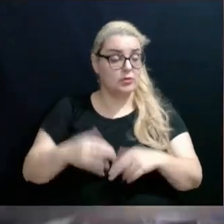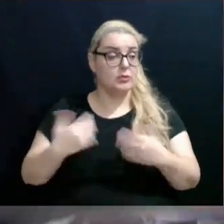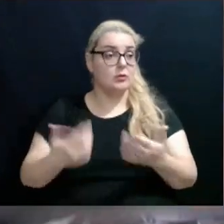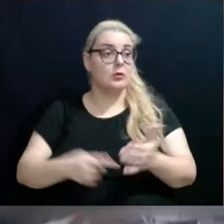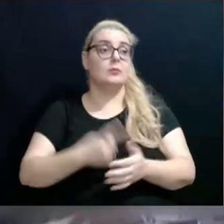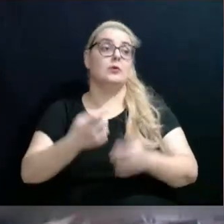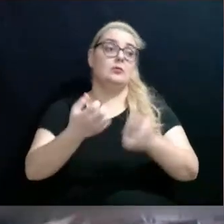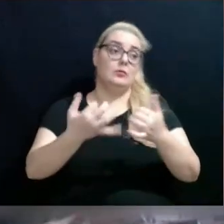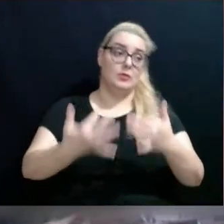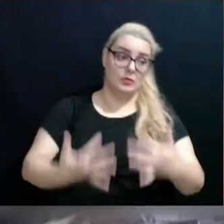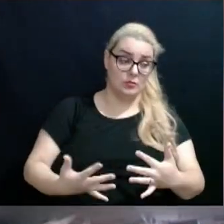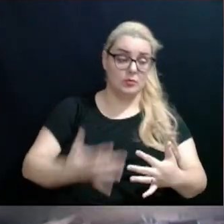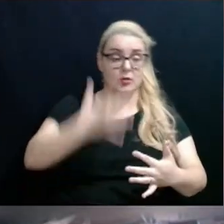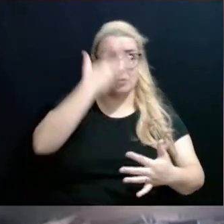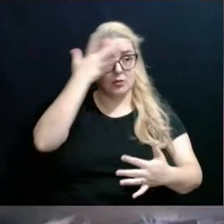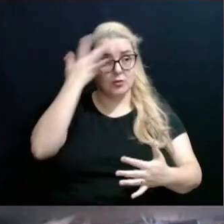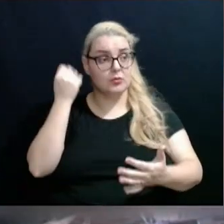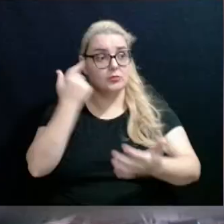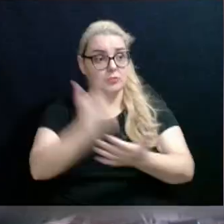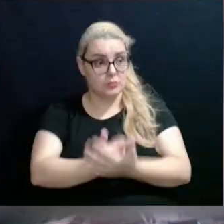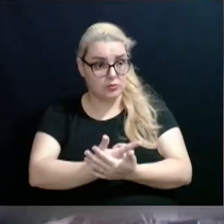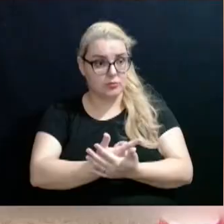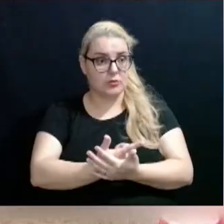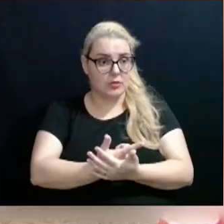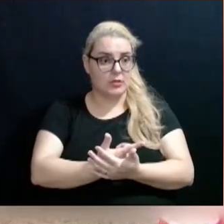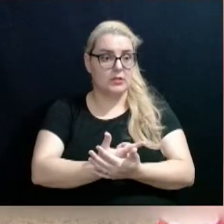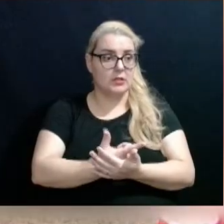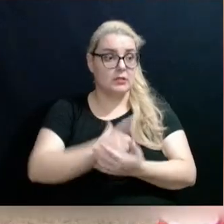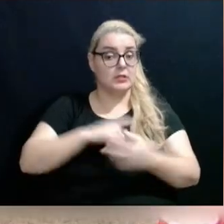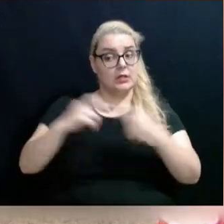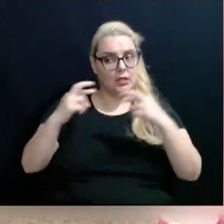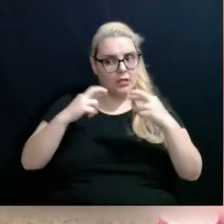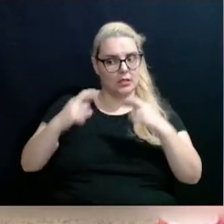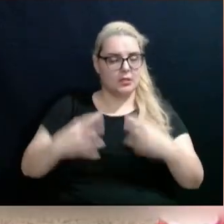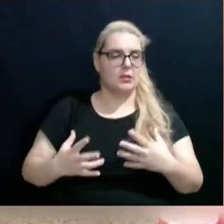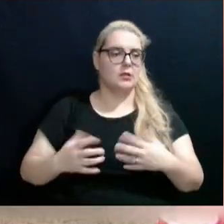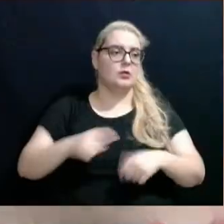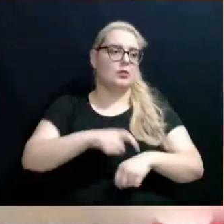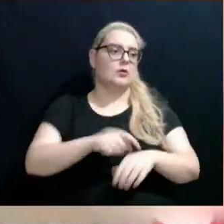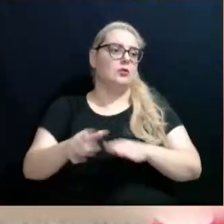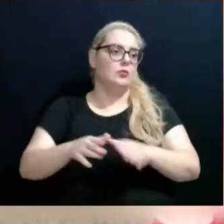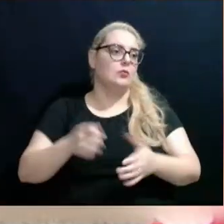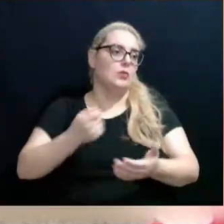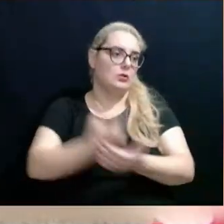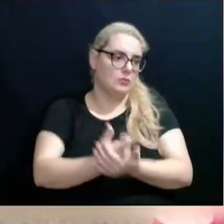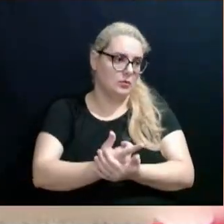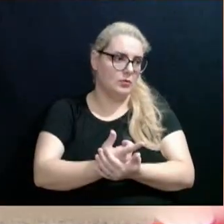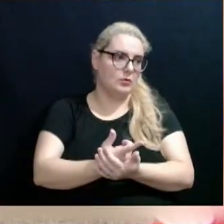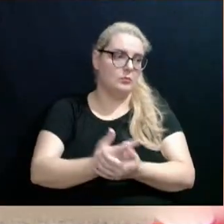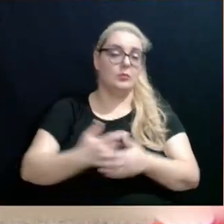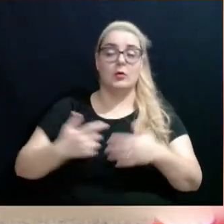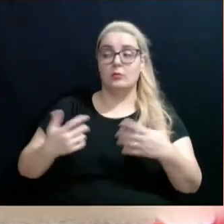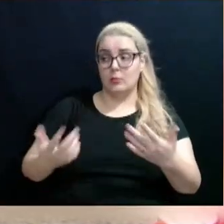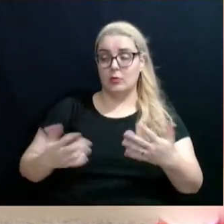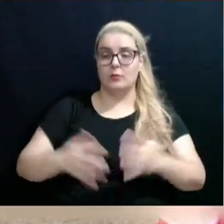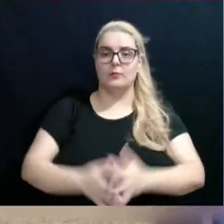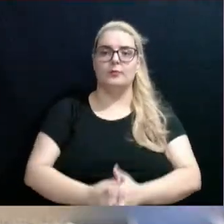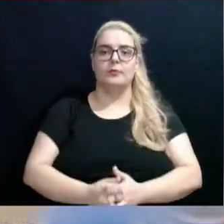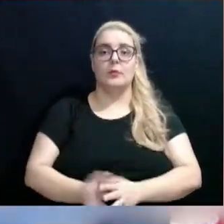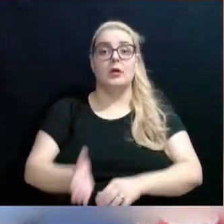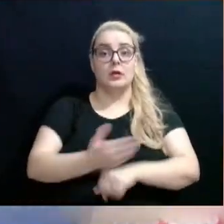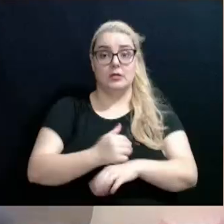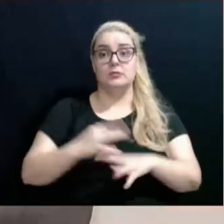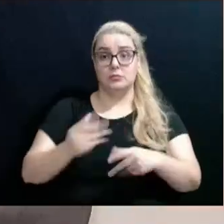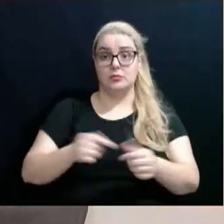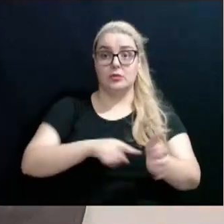que esse consumidor ele tem que levar em consideração no momento dessa compra? Antes de mais nada, fazer a pesquisa